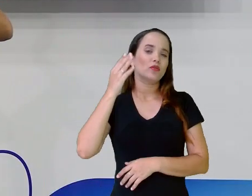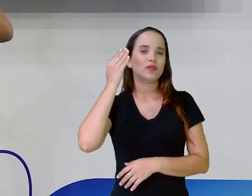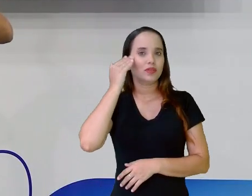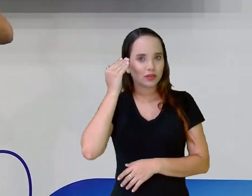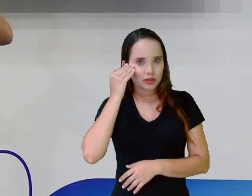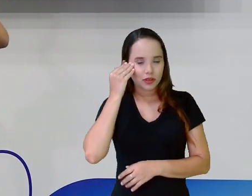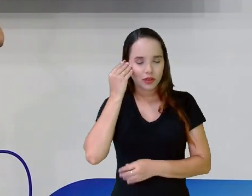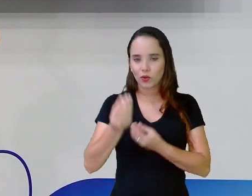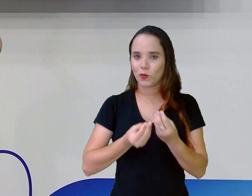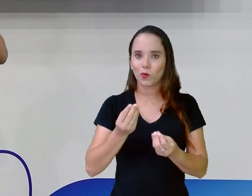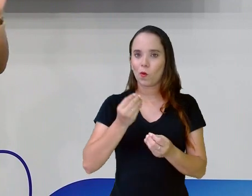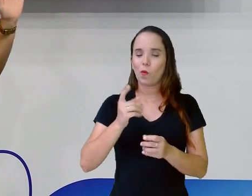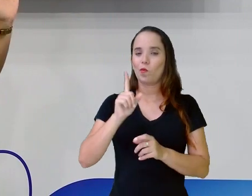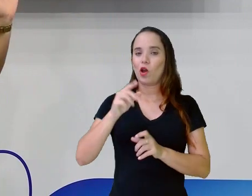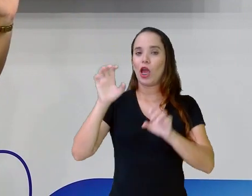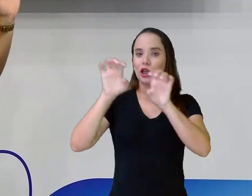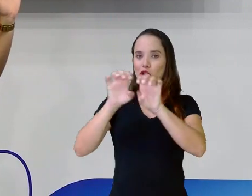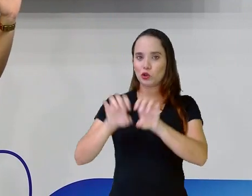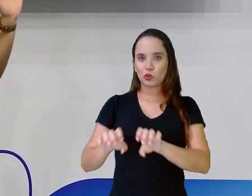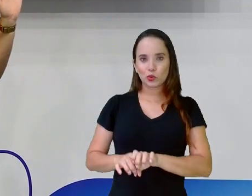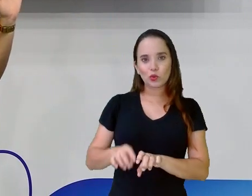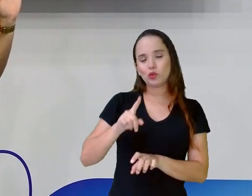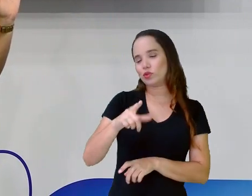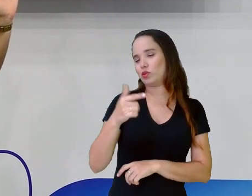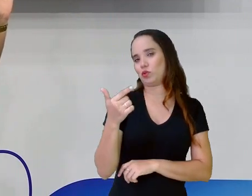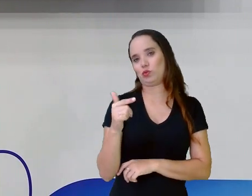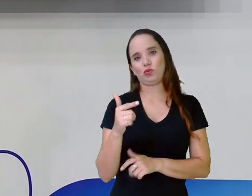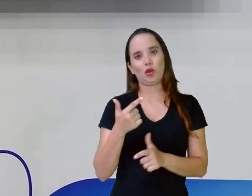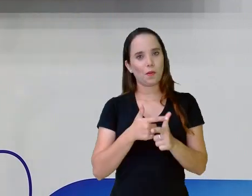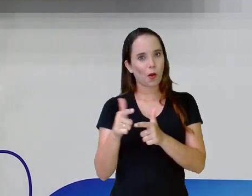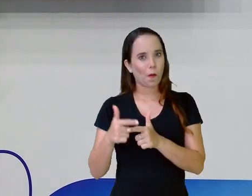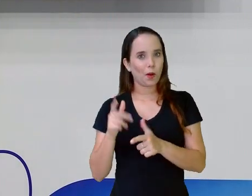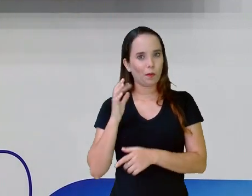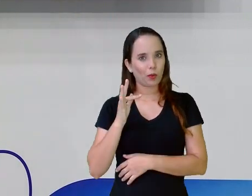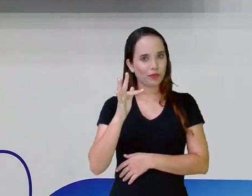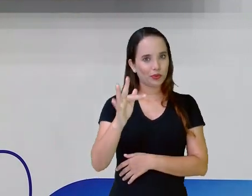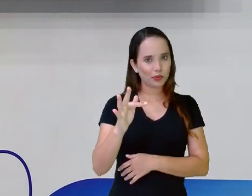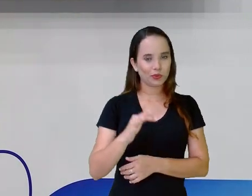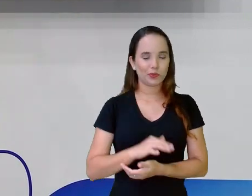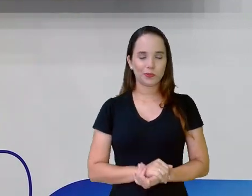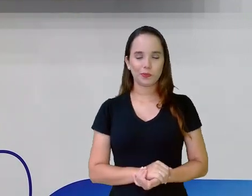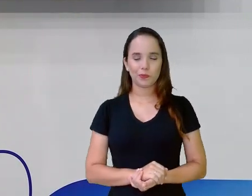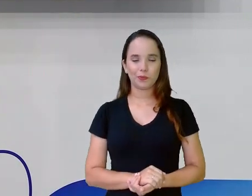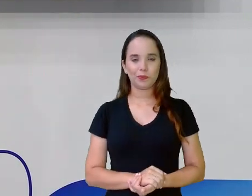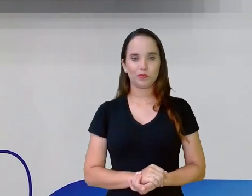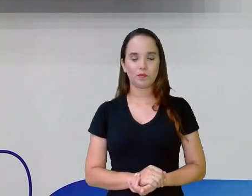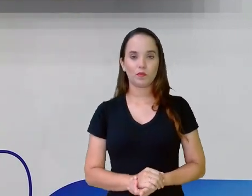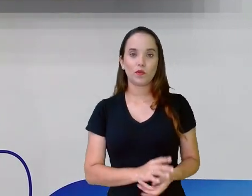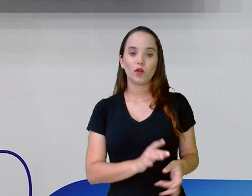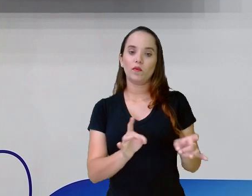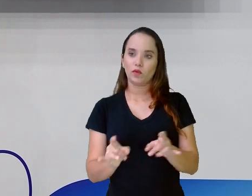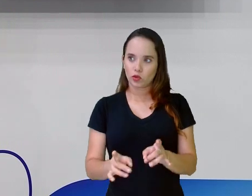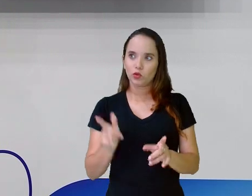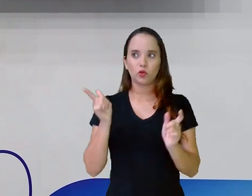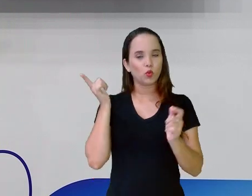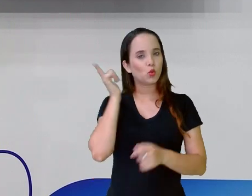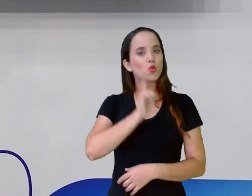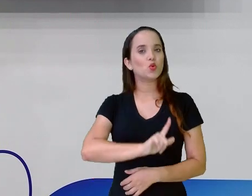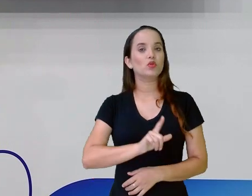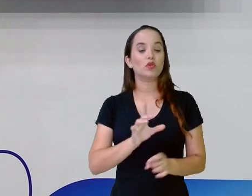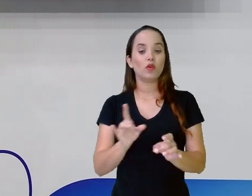como funciona a estrutura, você não vai ter problema em encontrar a diferença. O vendedor conseguiu